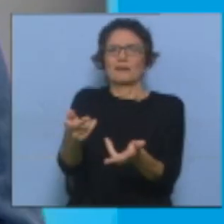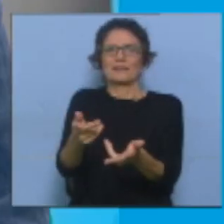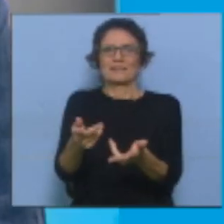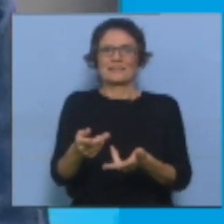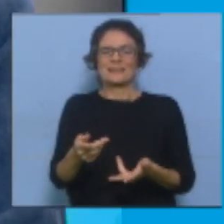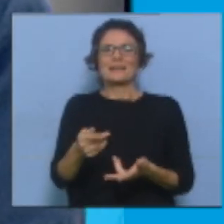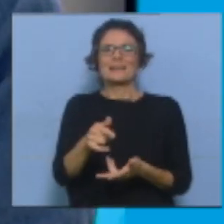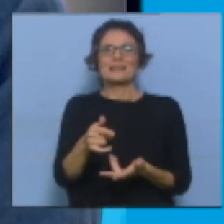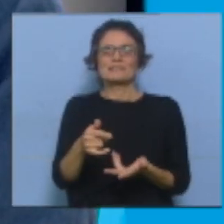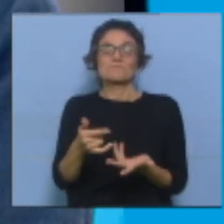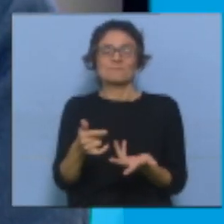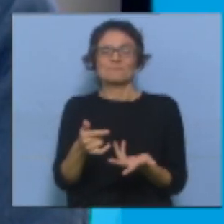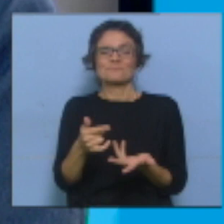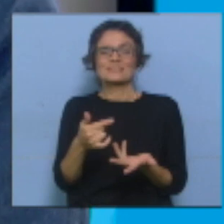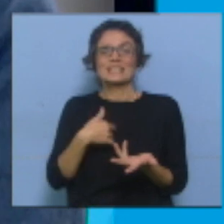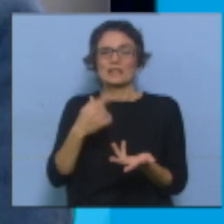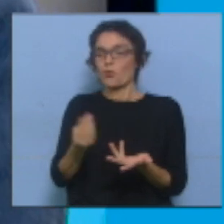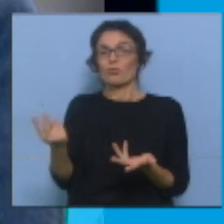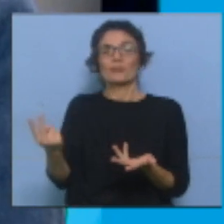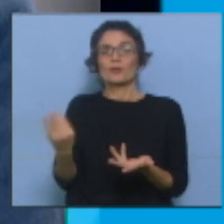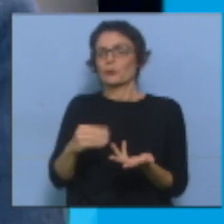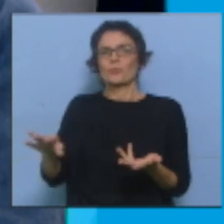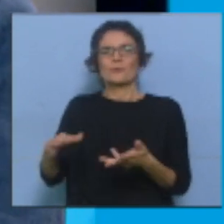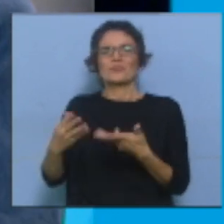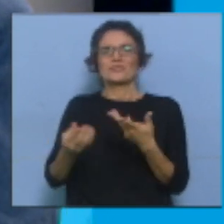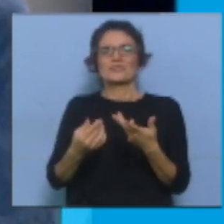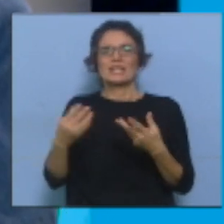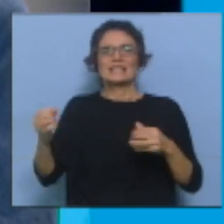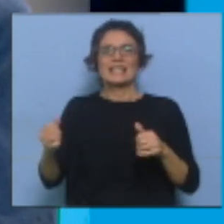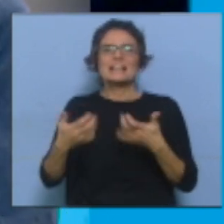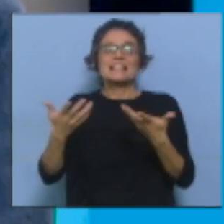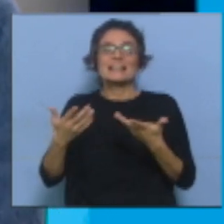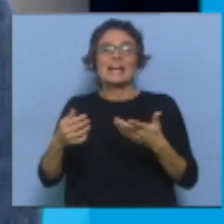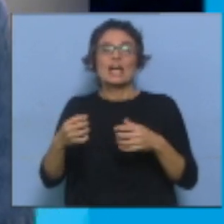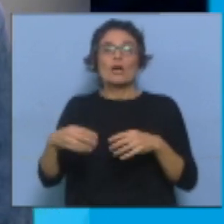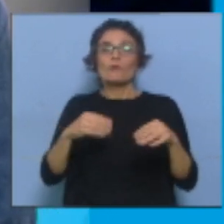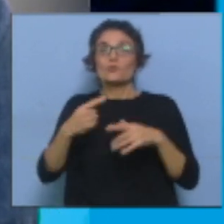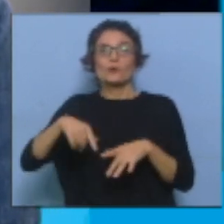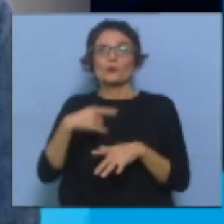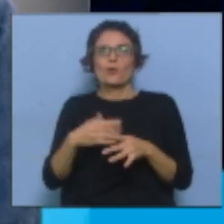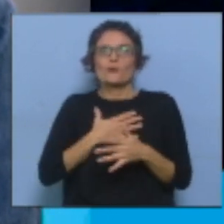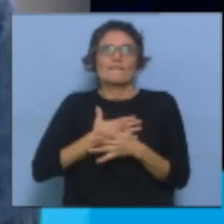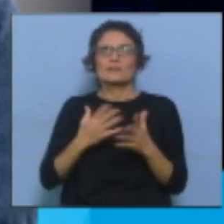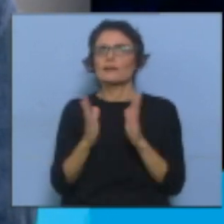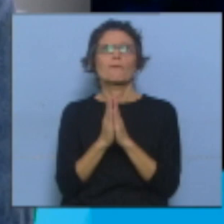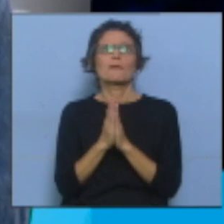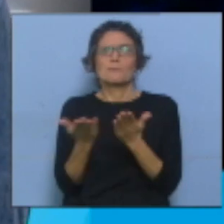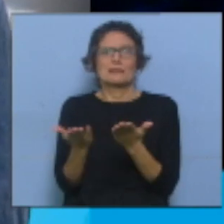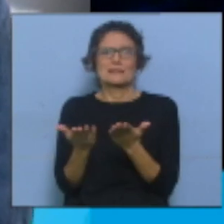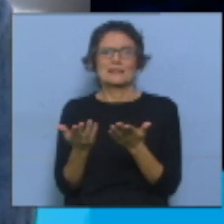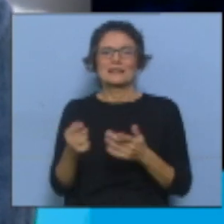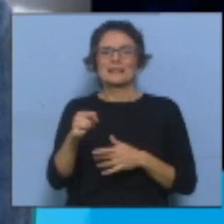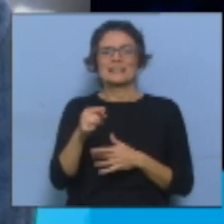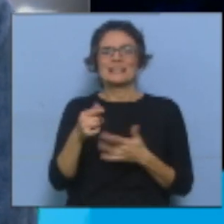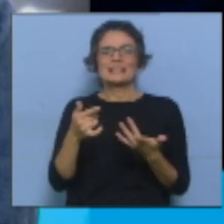mas foi, porque nós já, é engraçado, quando éramos pequenos brincávamos às missas, ou seja, já os dois em conjunto havia aqui uma relação muito próxima e também assim de